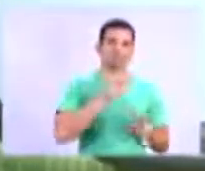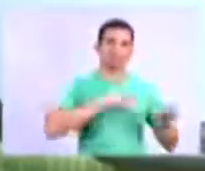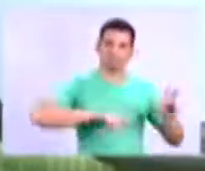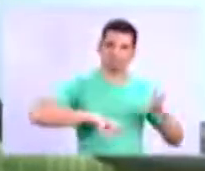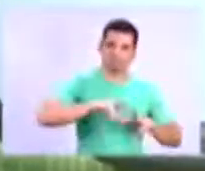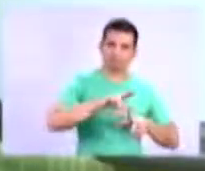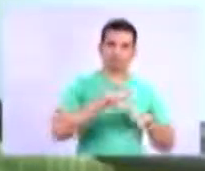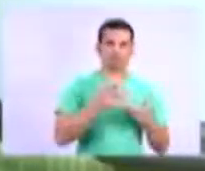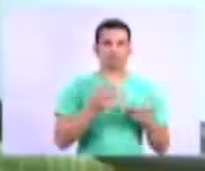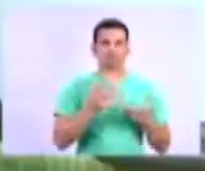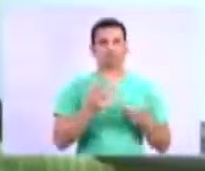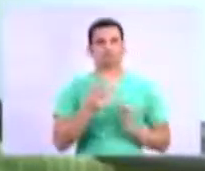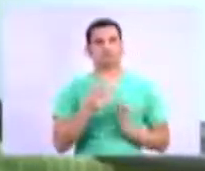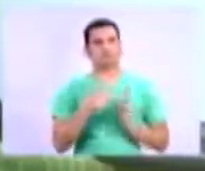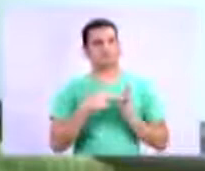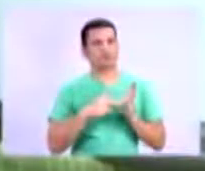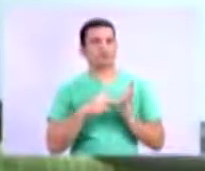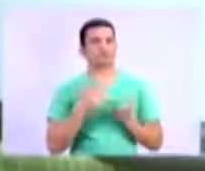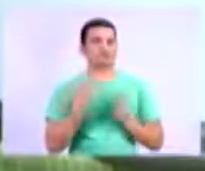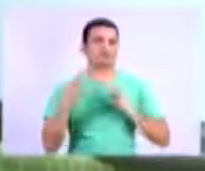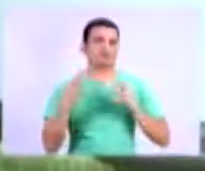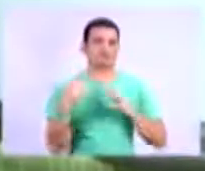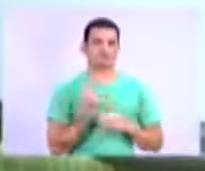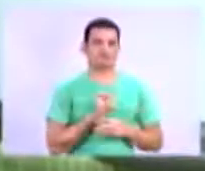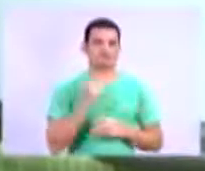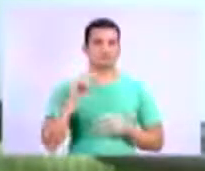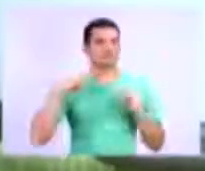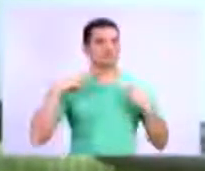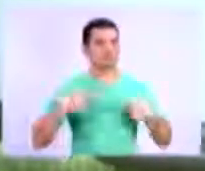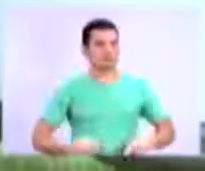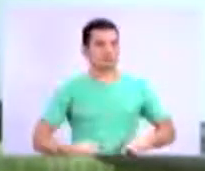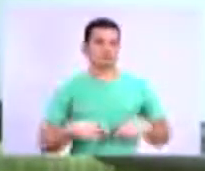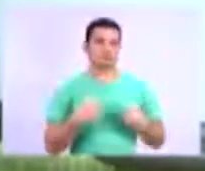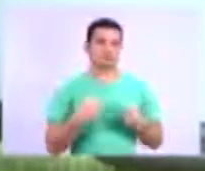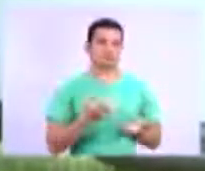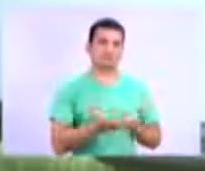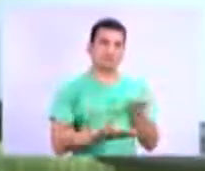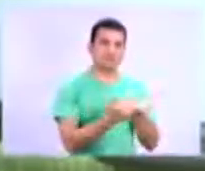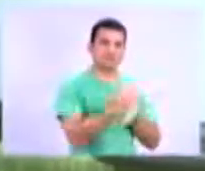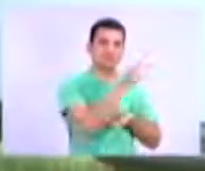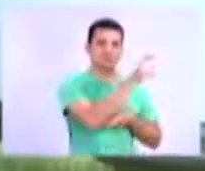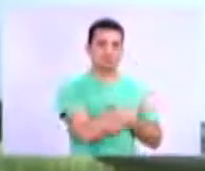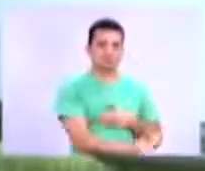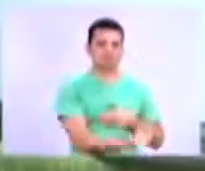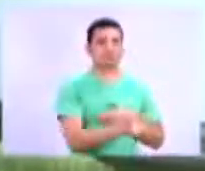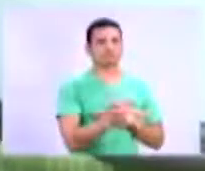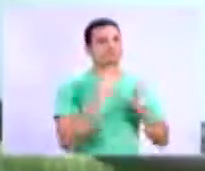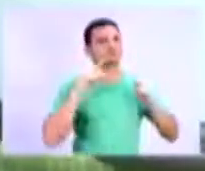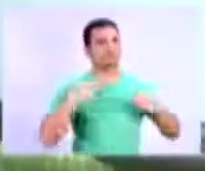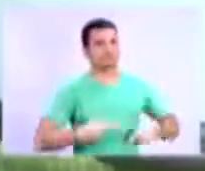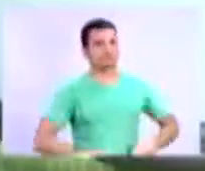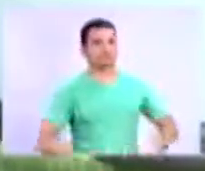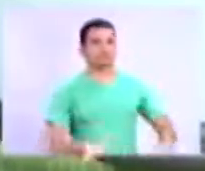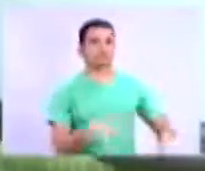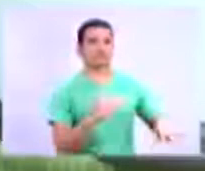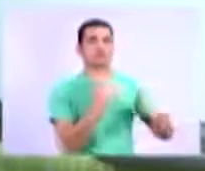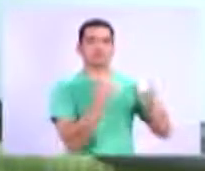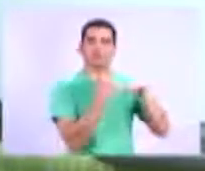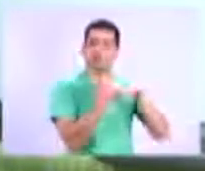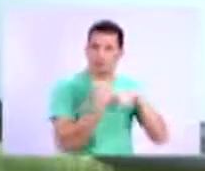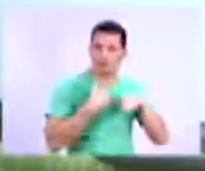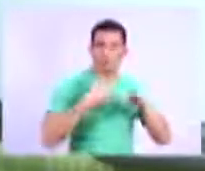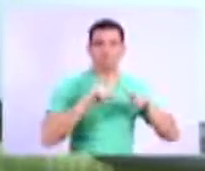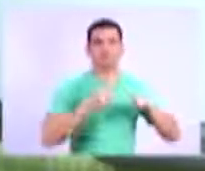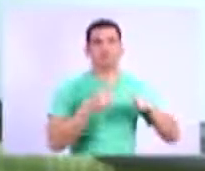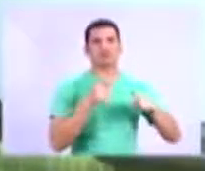somos seres humanos. Então, eu tenho que tratar o outro como um ser humano, como um igual a mim, que é diferente, mas